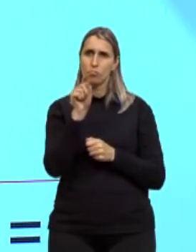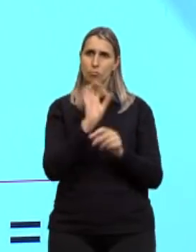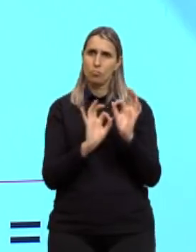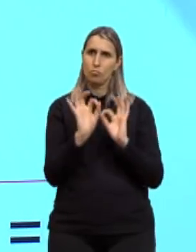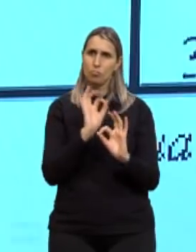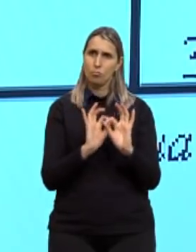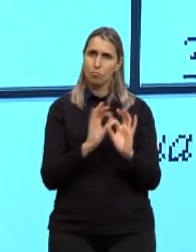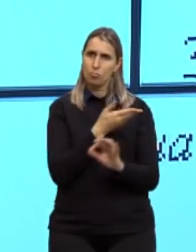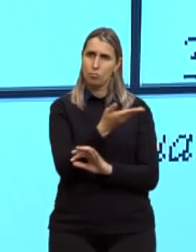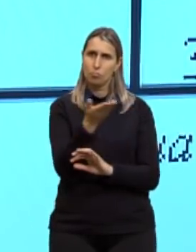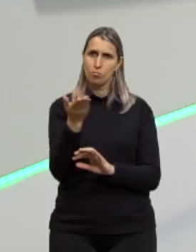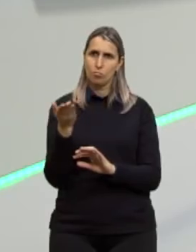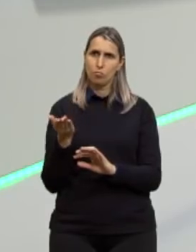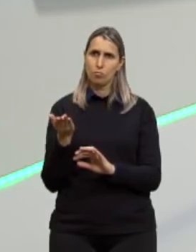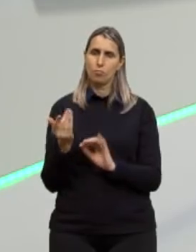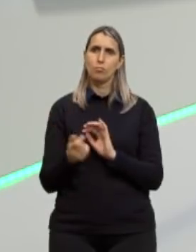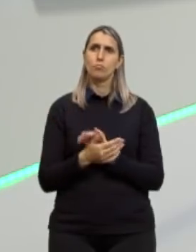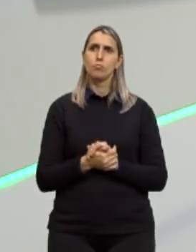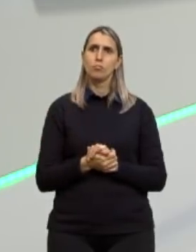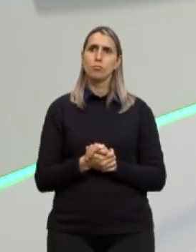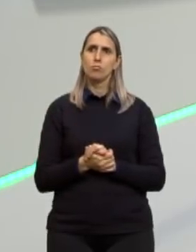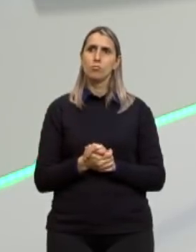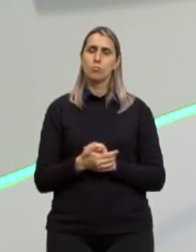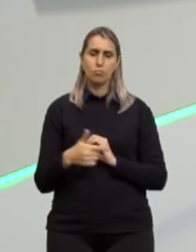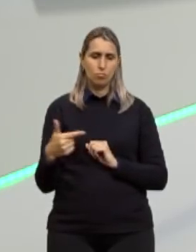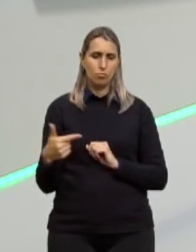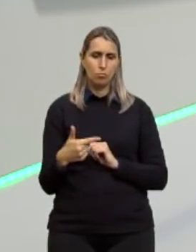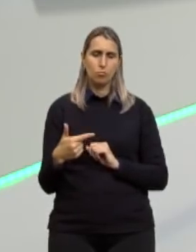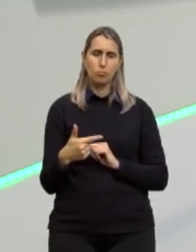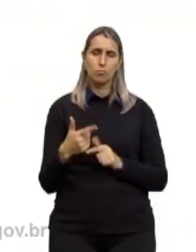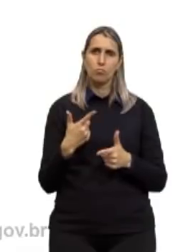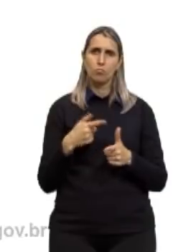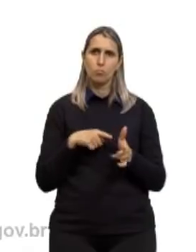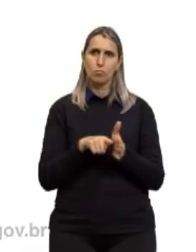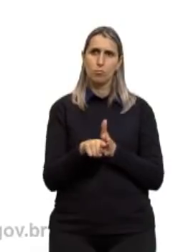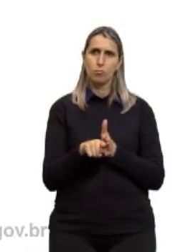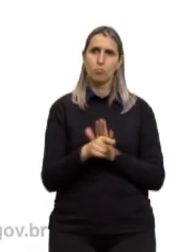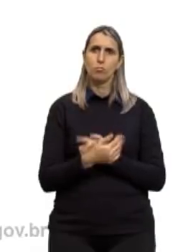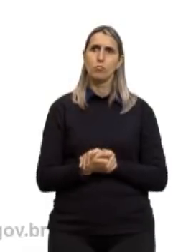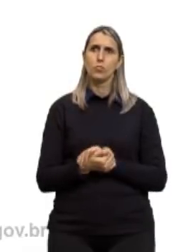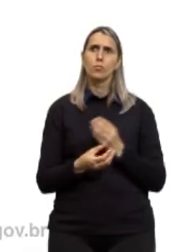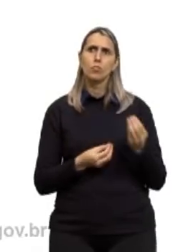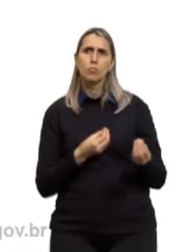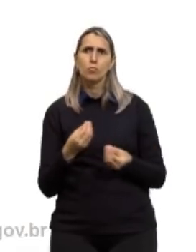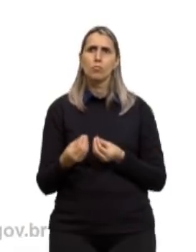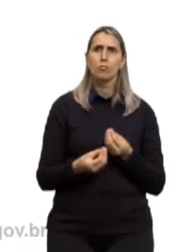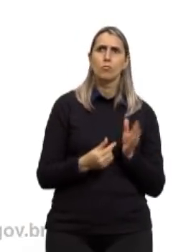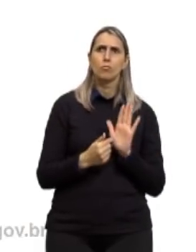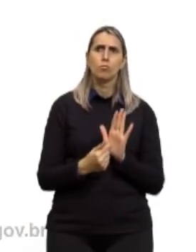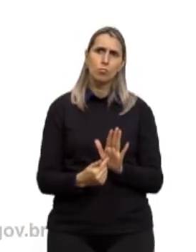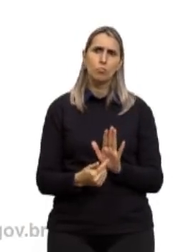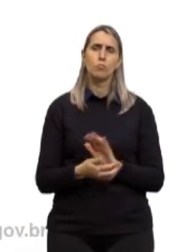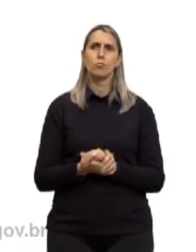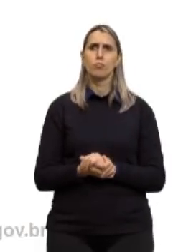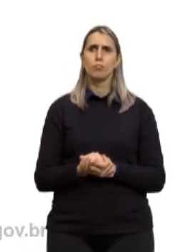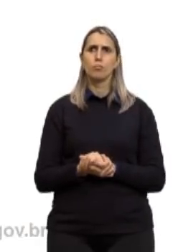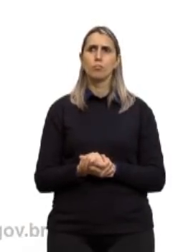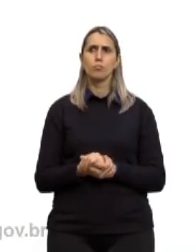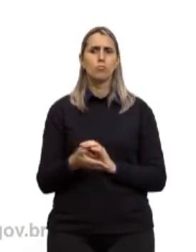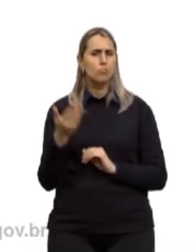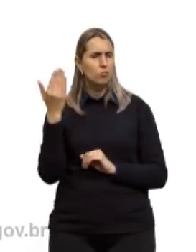vocês e eu vou mostrar nossa segunda situação e como que ela vai se apresentar então